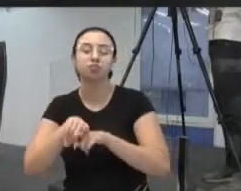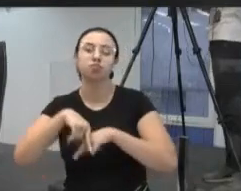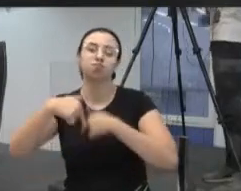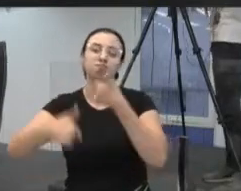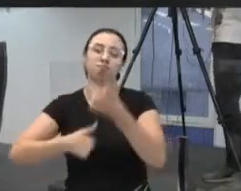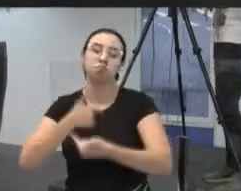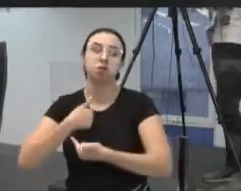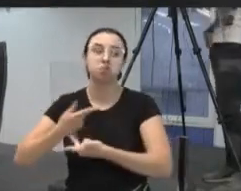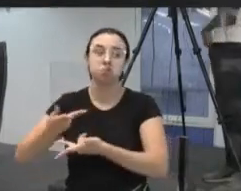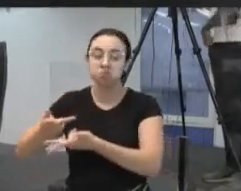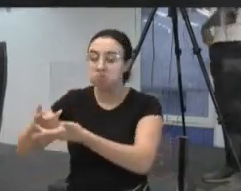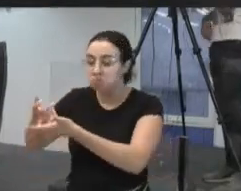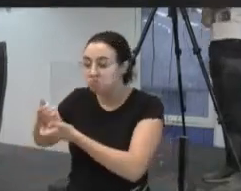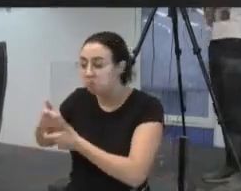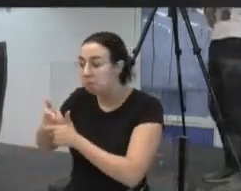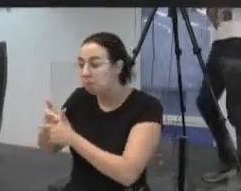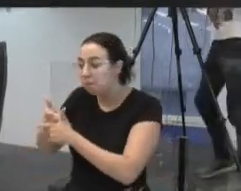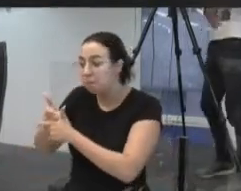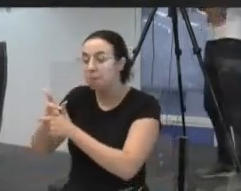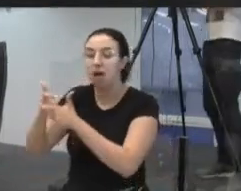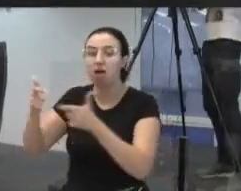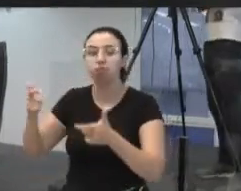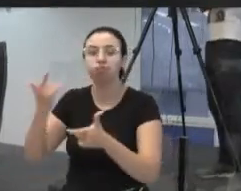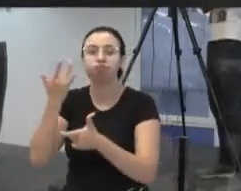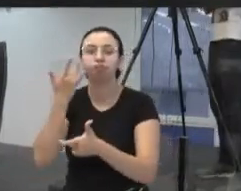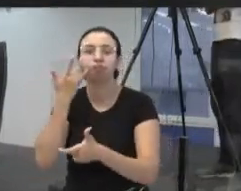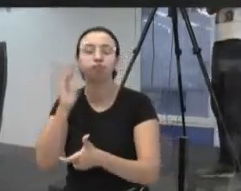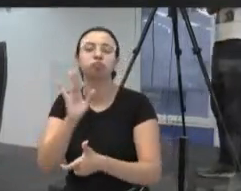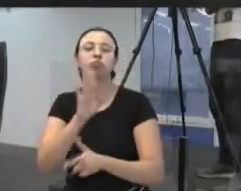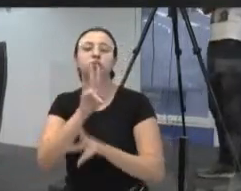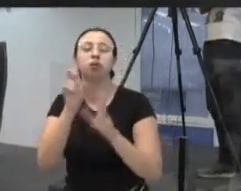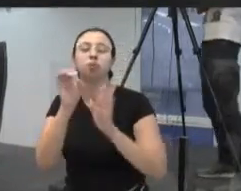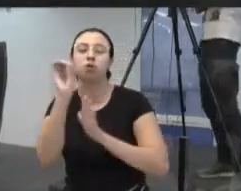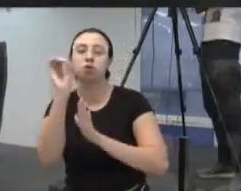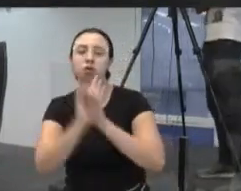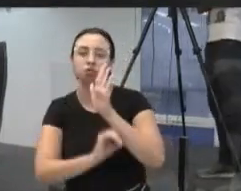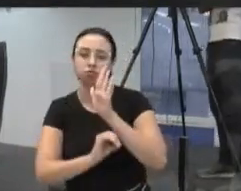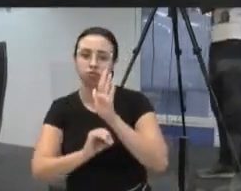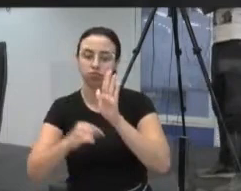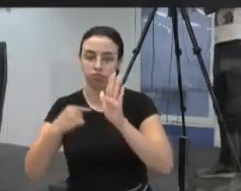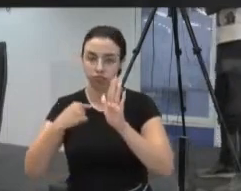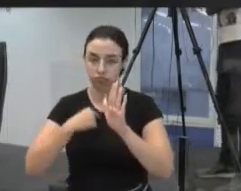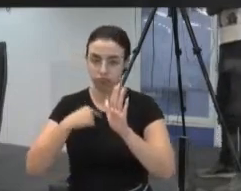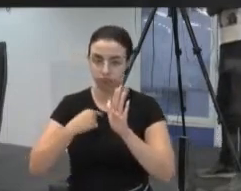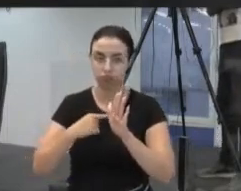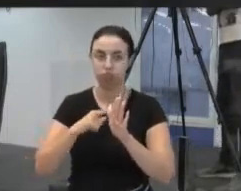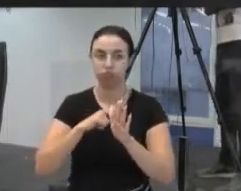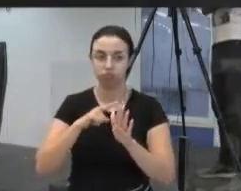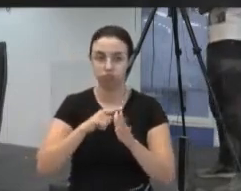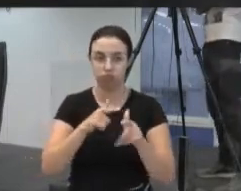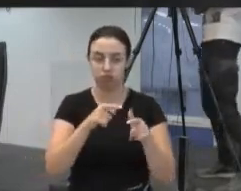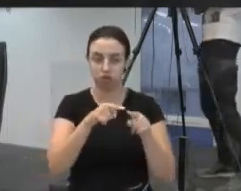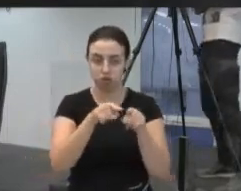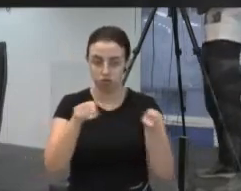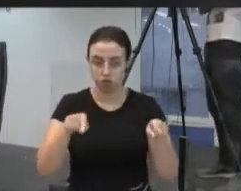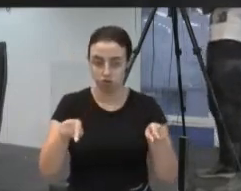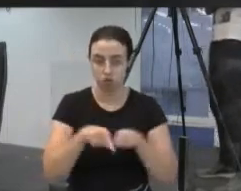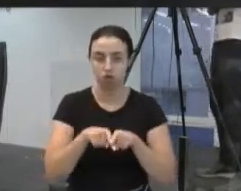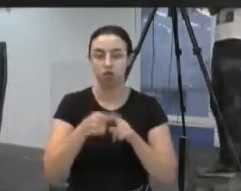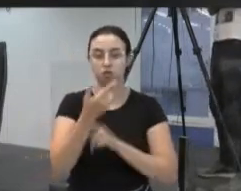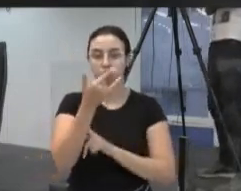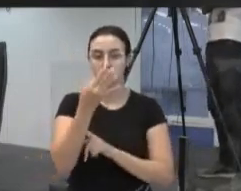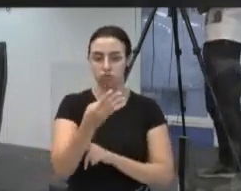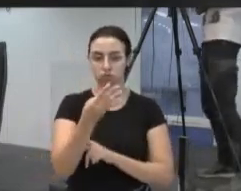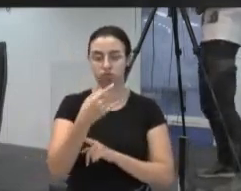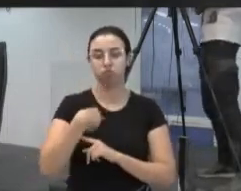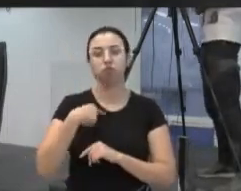deles não sabia nenhum tipo de ofício. E ali eu montei nessa casa, na Minas Gerais, em quatro quartos, uma assistência de telefone,